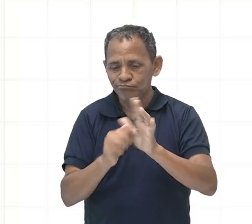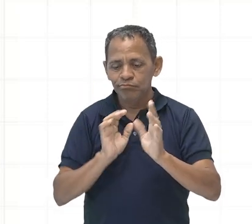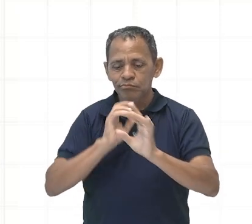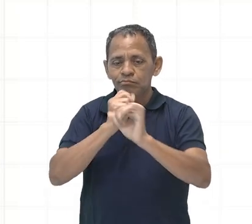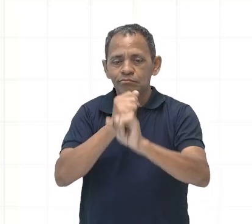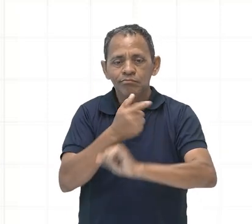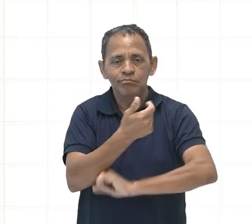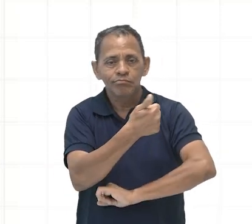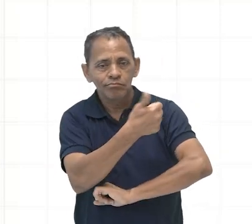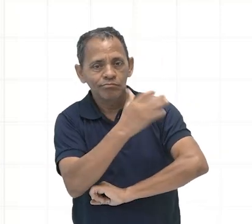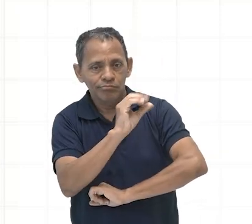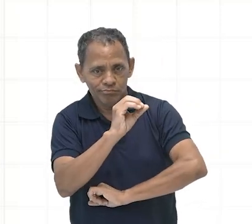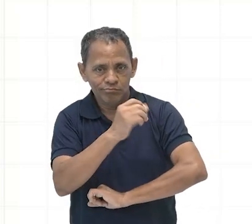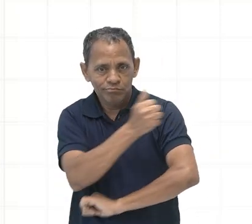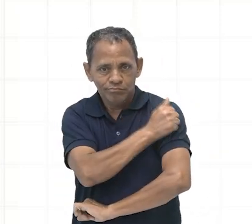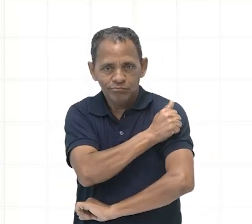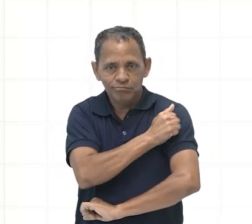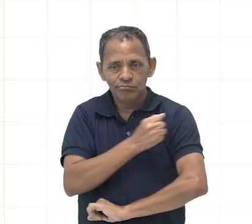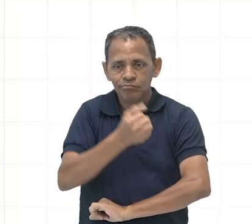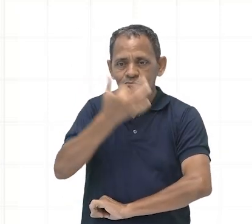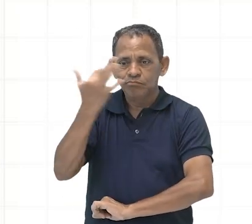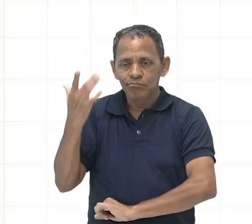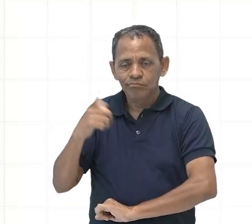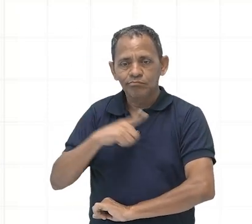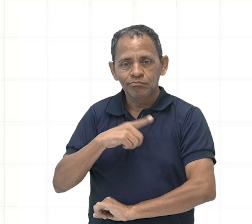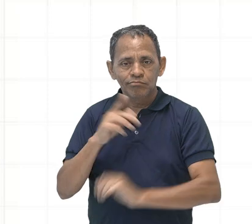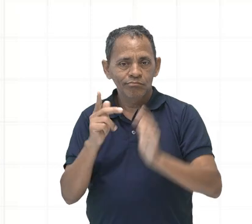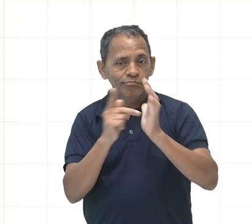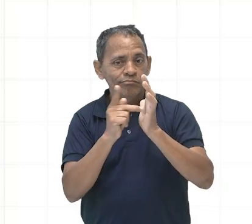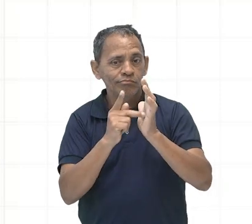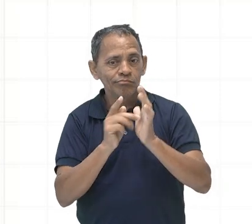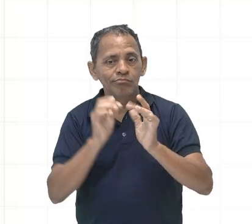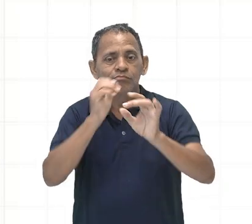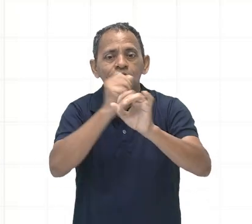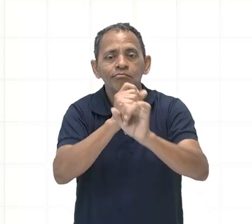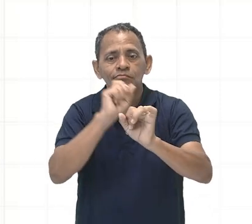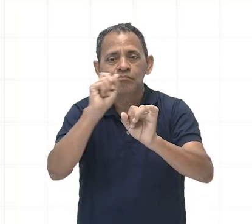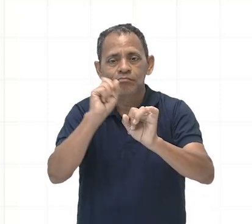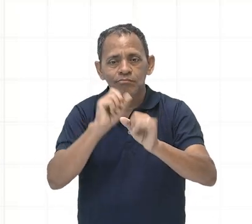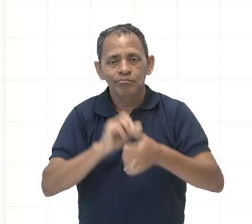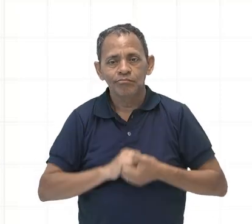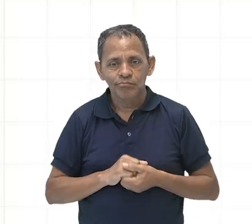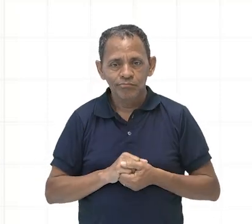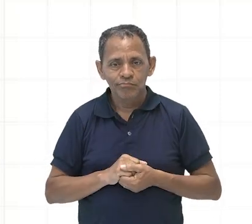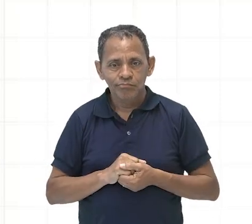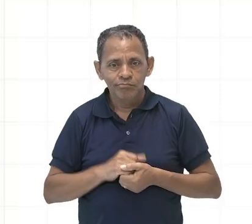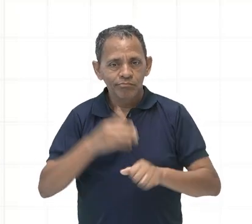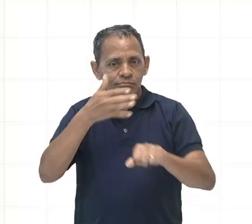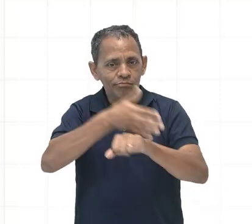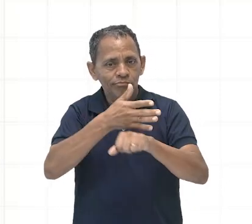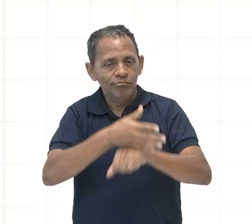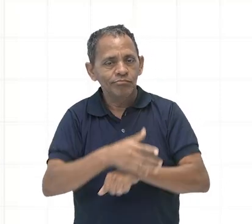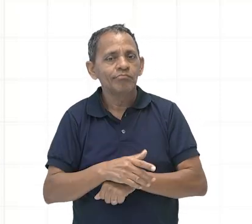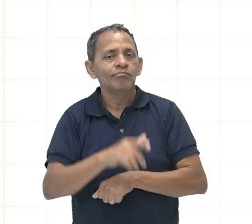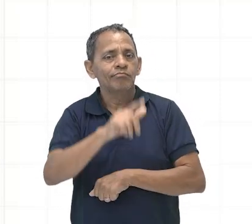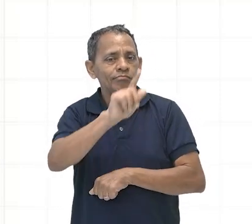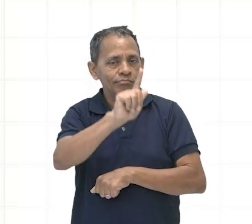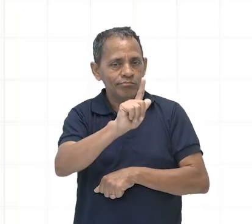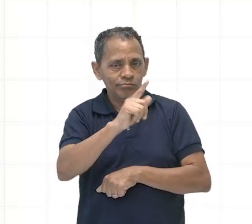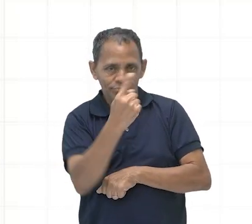foram 10 alunos. Quantos alunos tiveram nota iguais, que participam do G1?